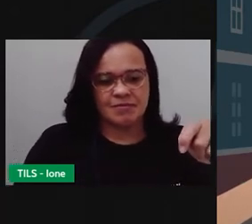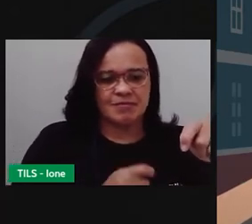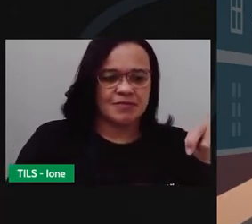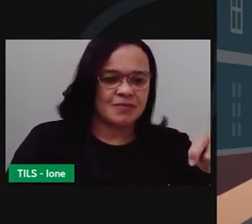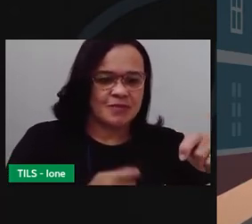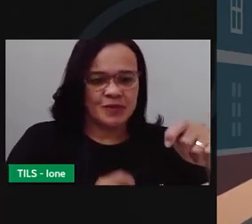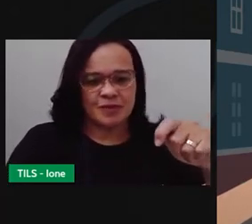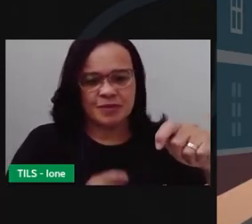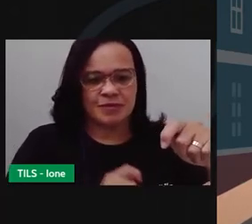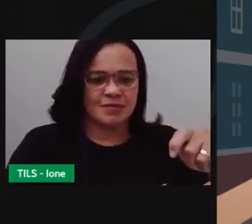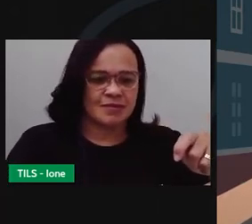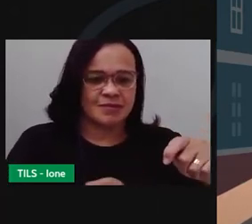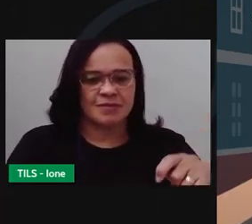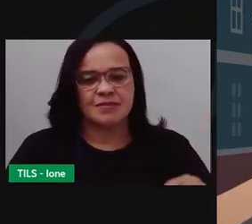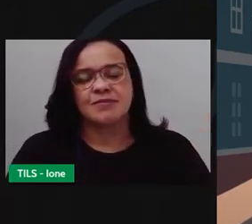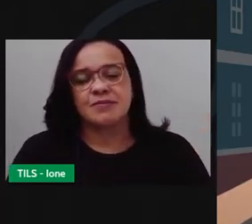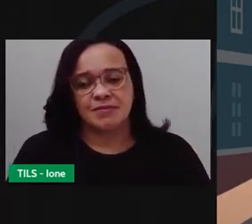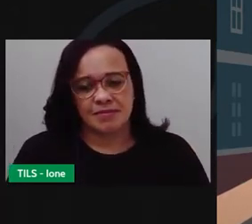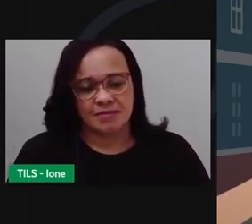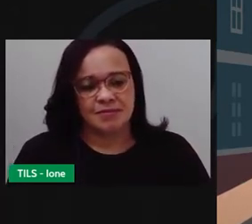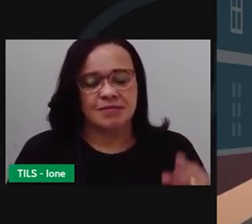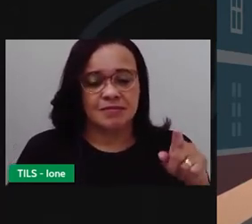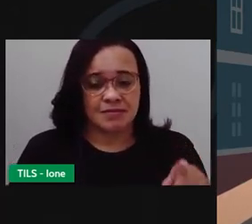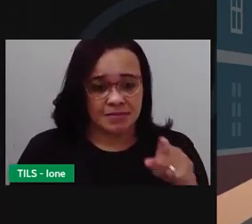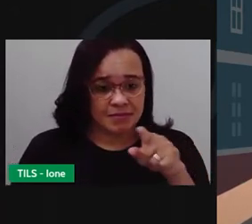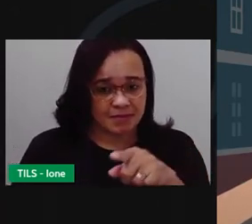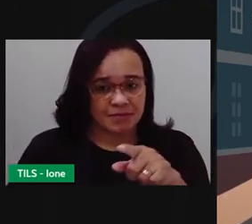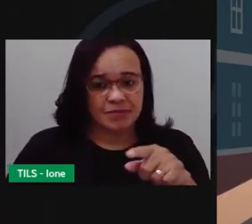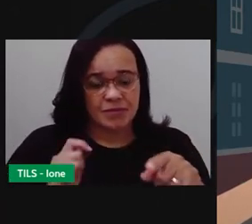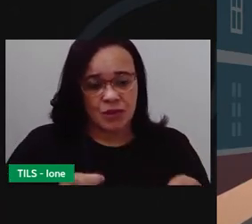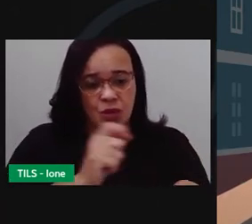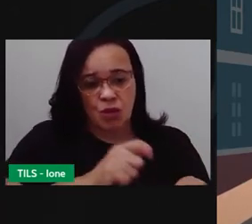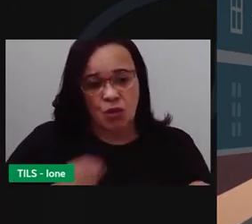Triângulo. Gogô.